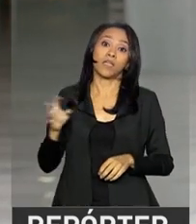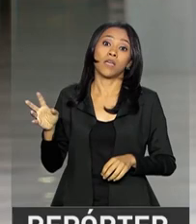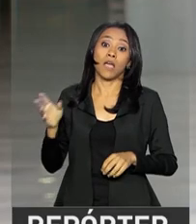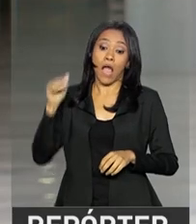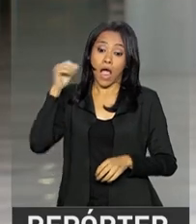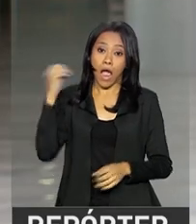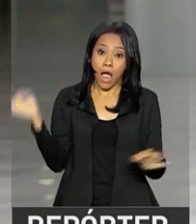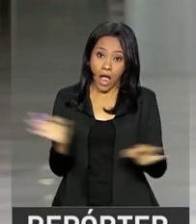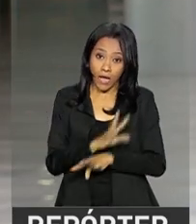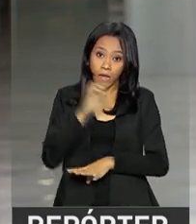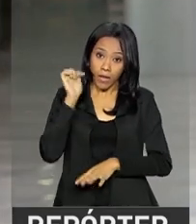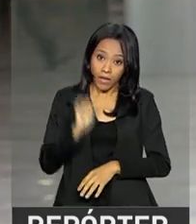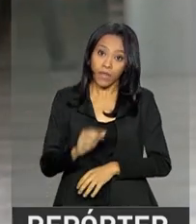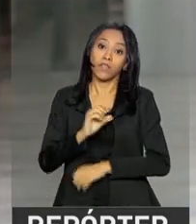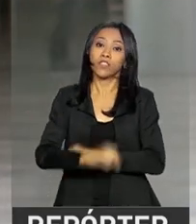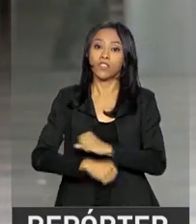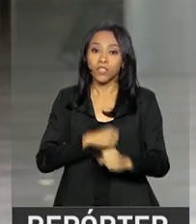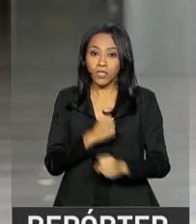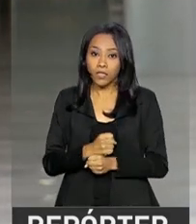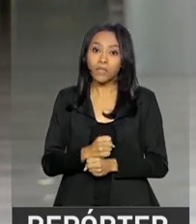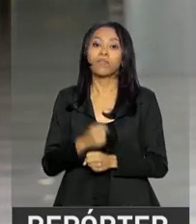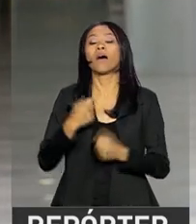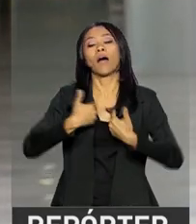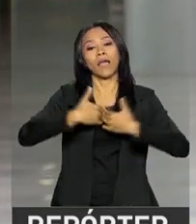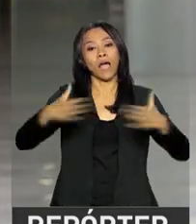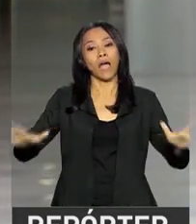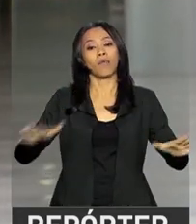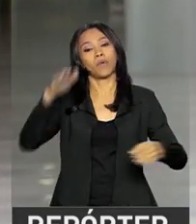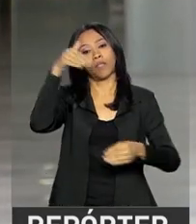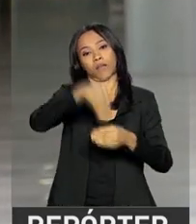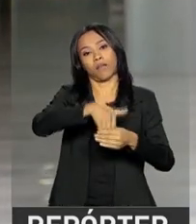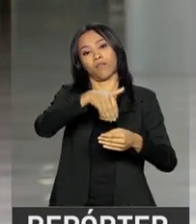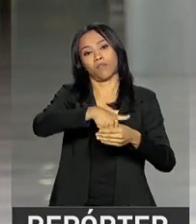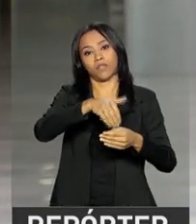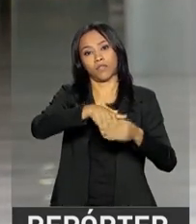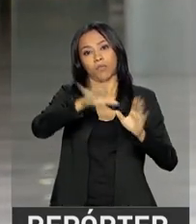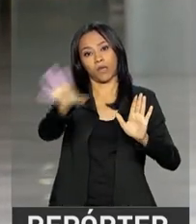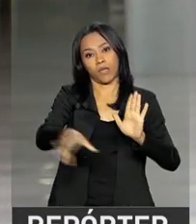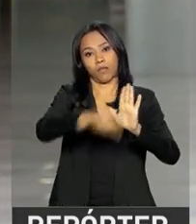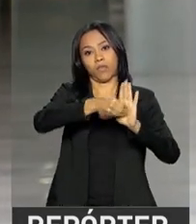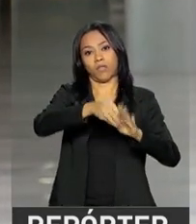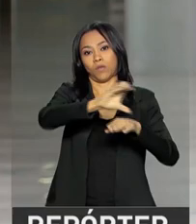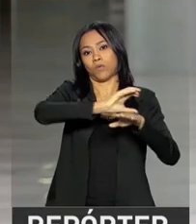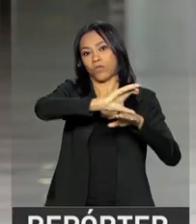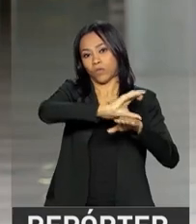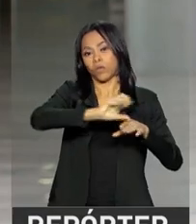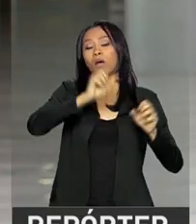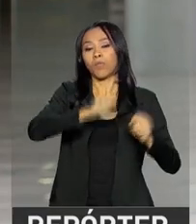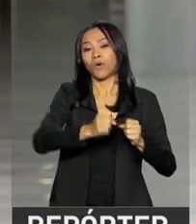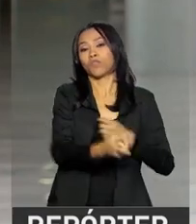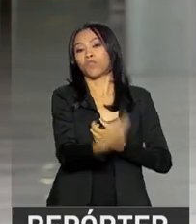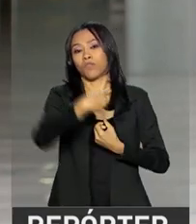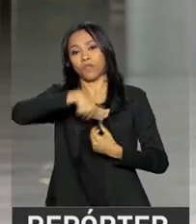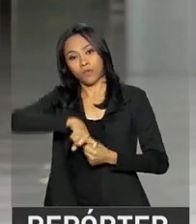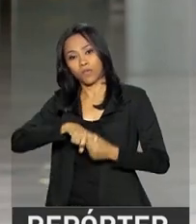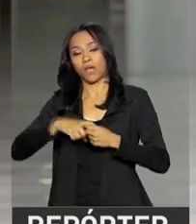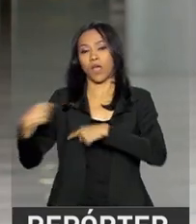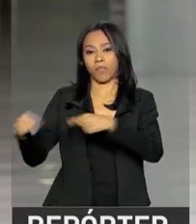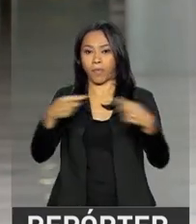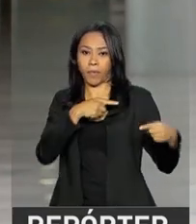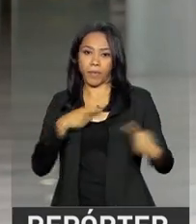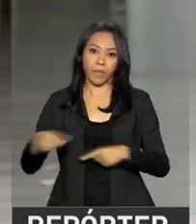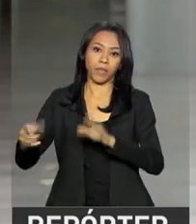ainda este ano, abre-se espaço para a votação de emenda constitucional. E aí pode-se retomar a discussão da reforma da